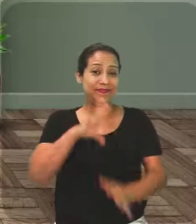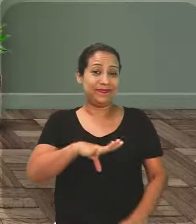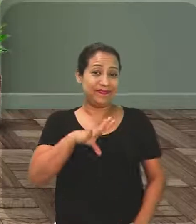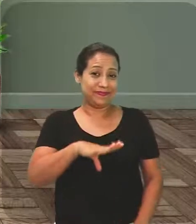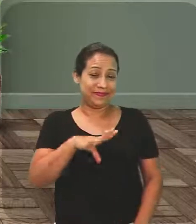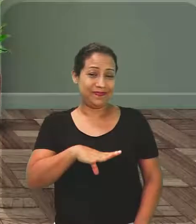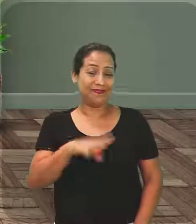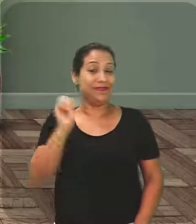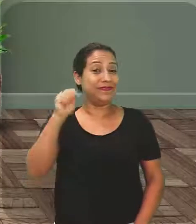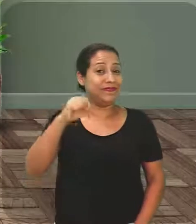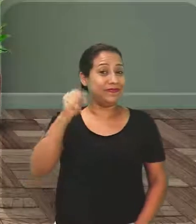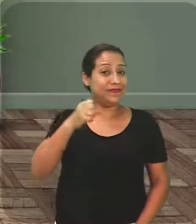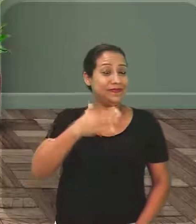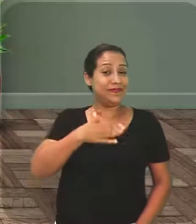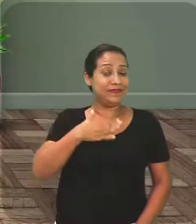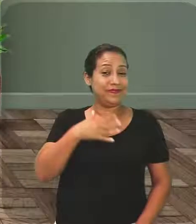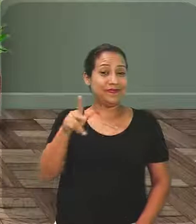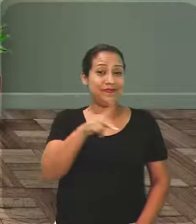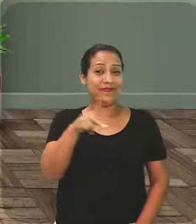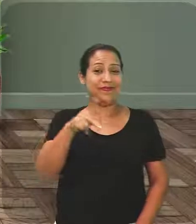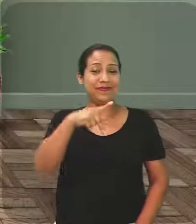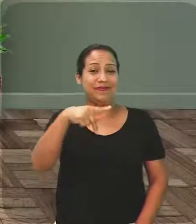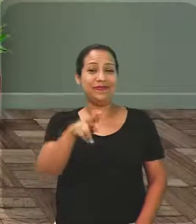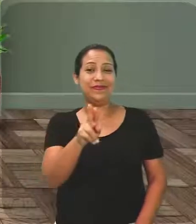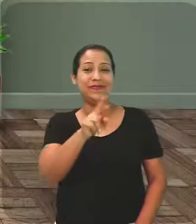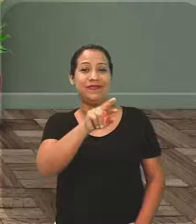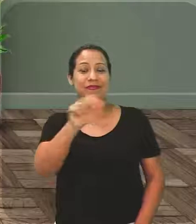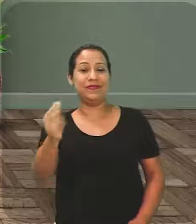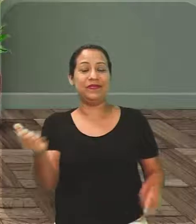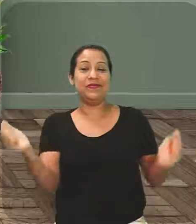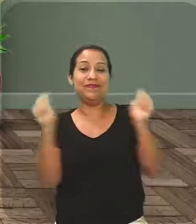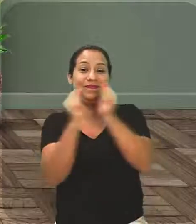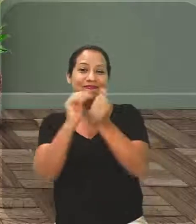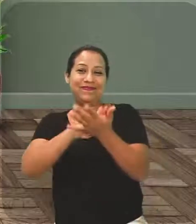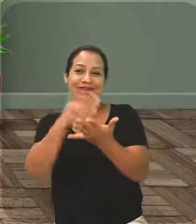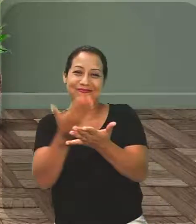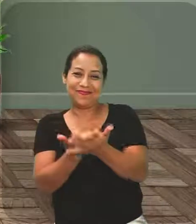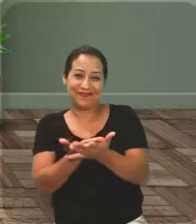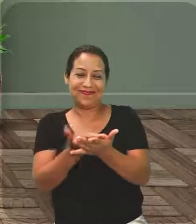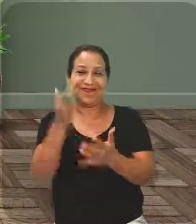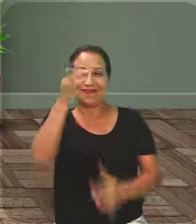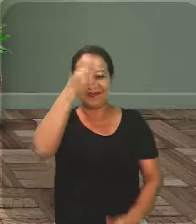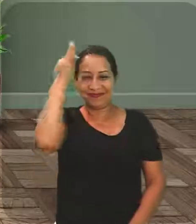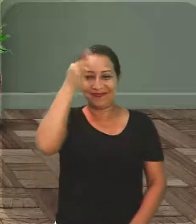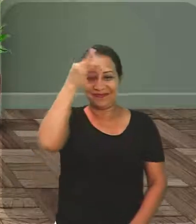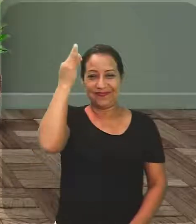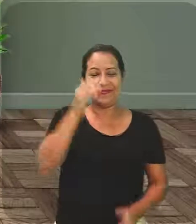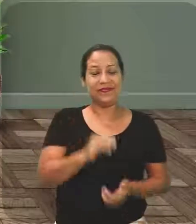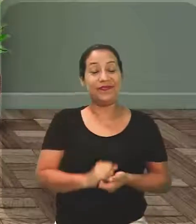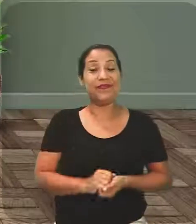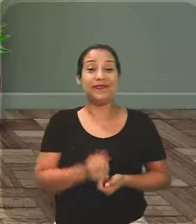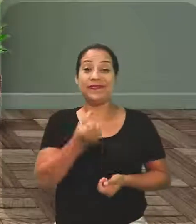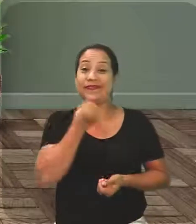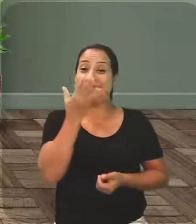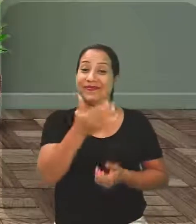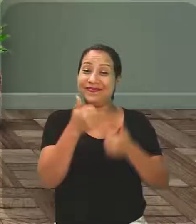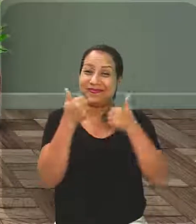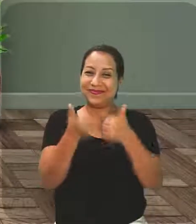Pura Moreno, e olha só, na companhia da nossa intérprete querida Clef. Tudo bem?